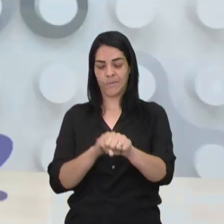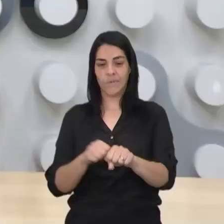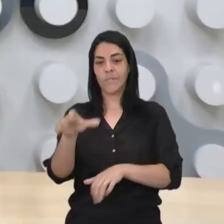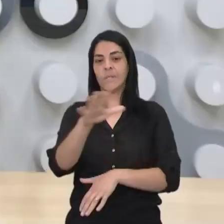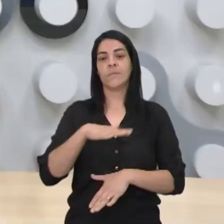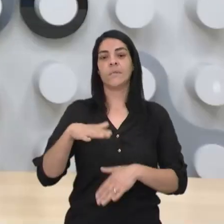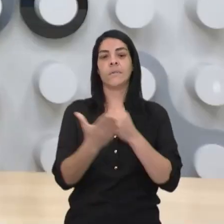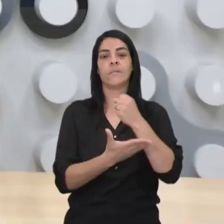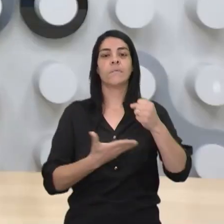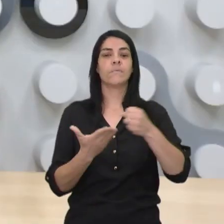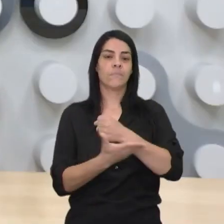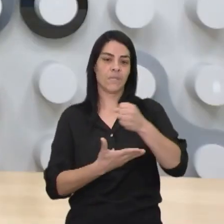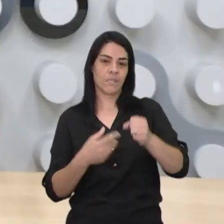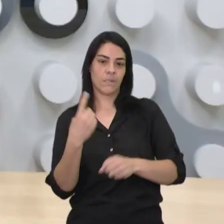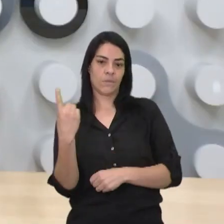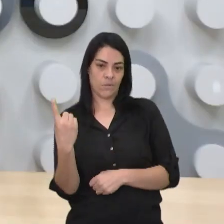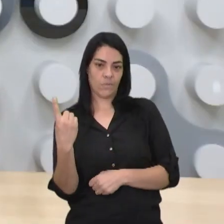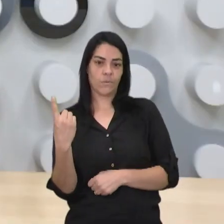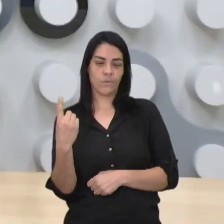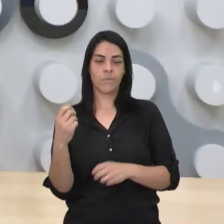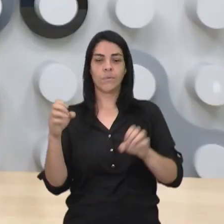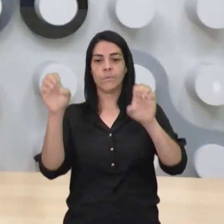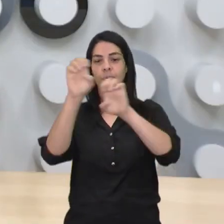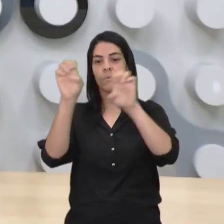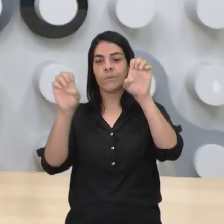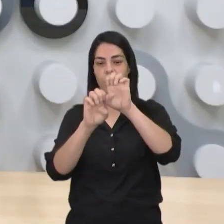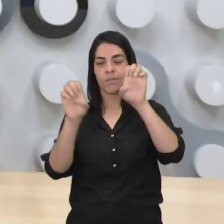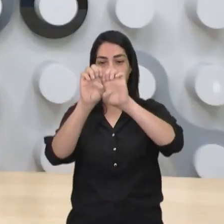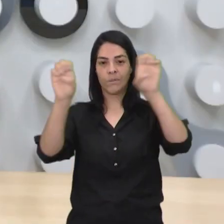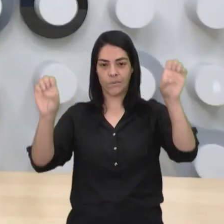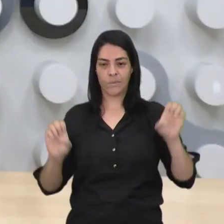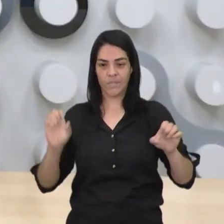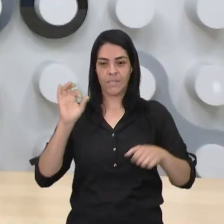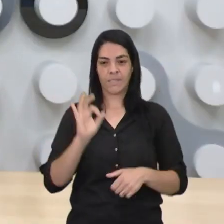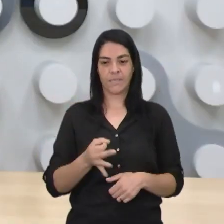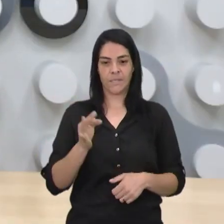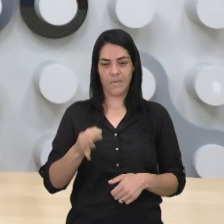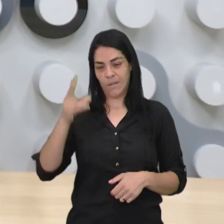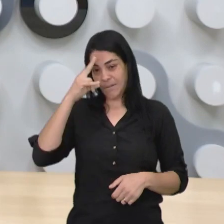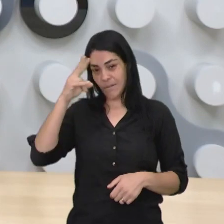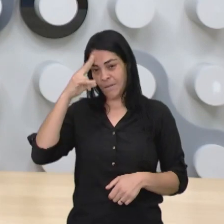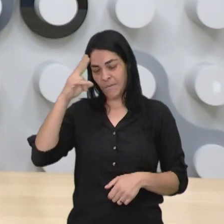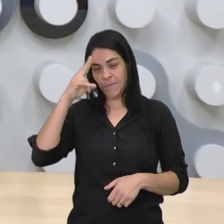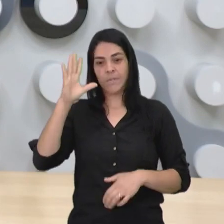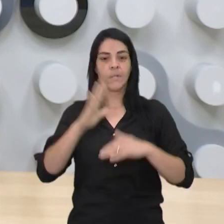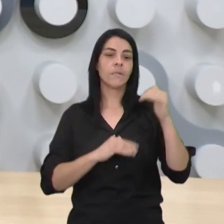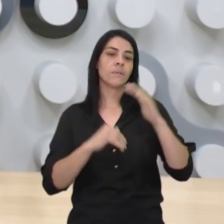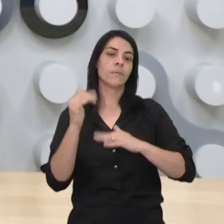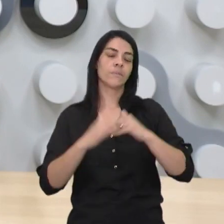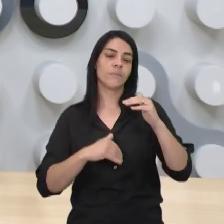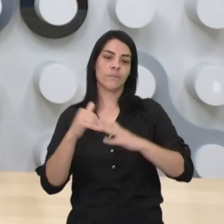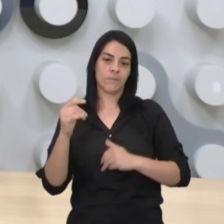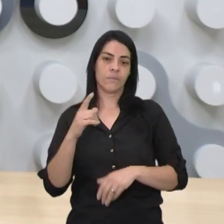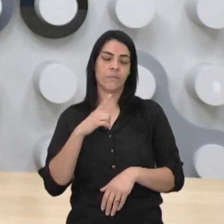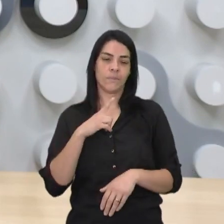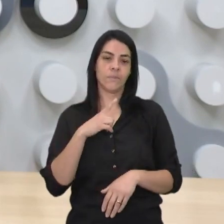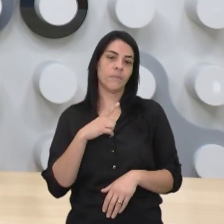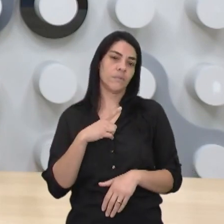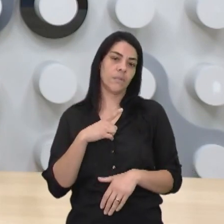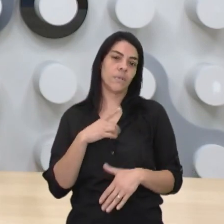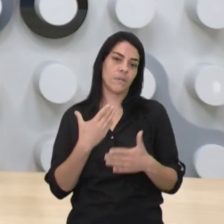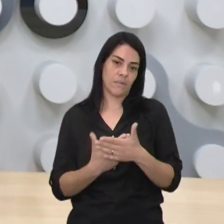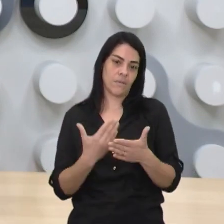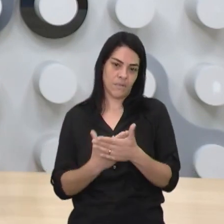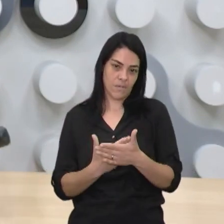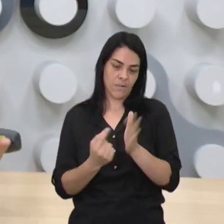básica e mais uma aí dos nossos eixos estruturantes, tá certo? Lembrando que essas habilidades, elas variam de acordo com as aulas